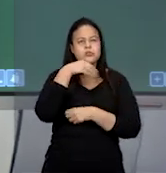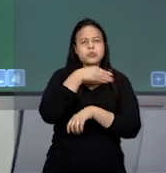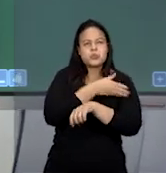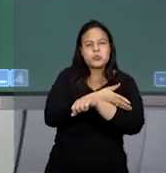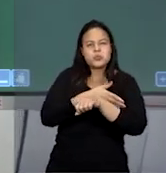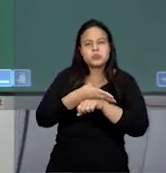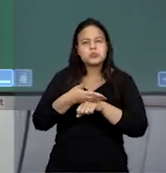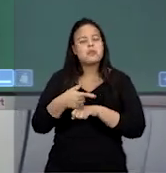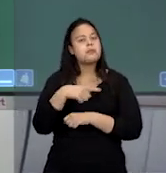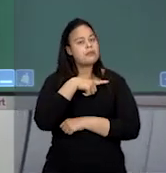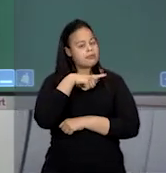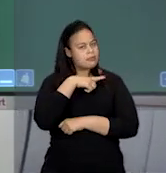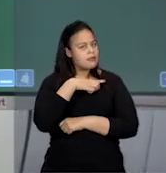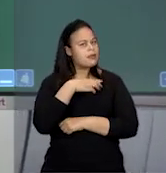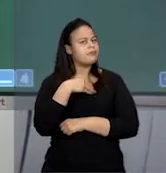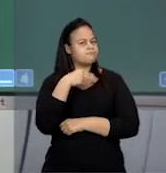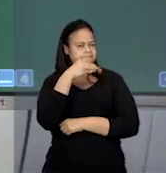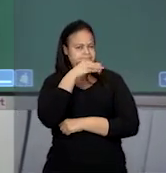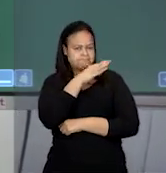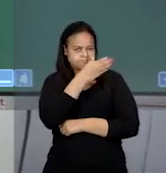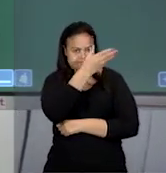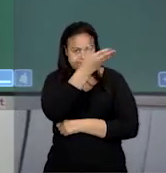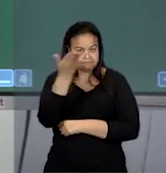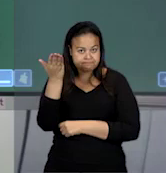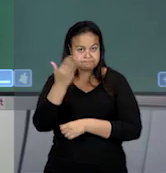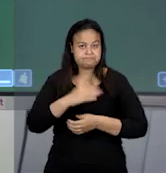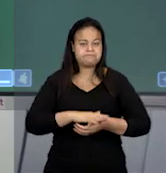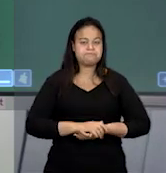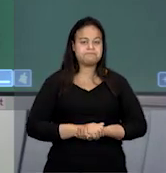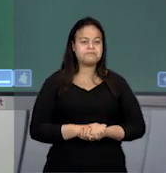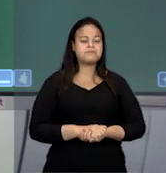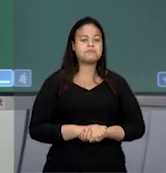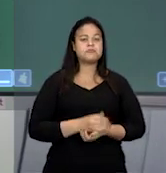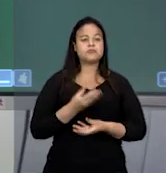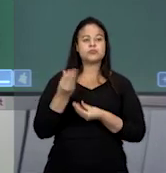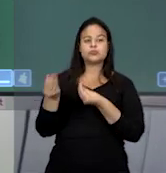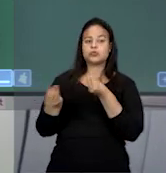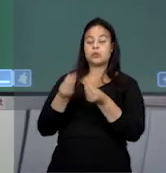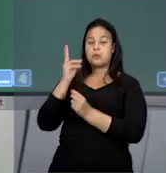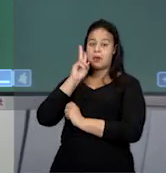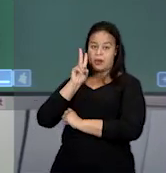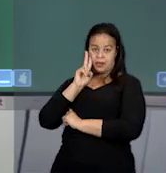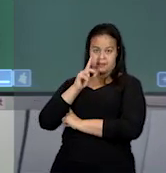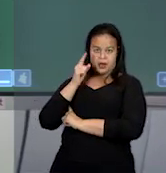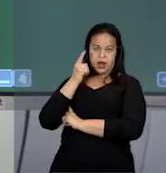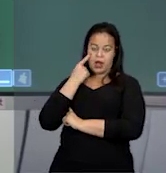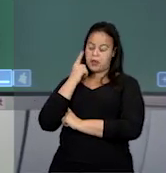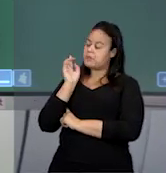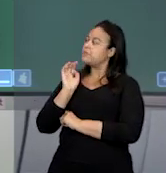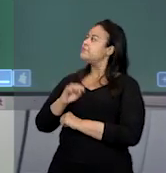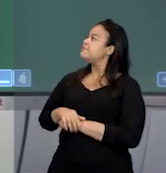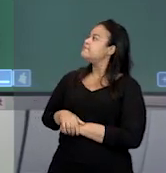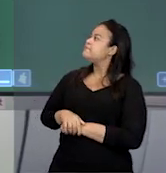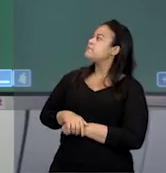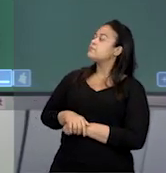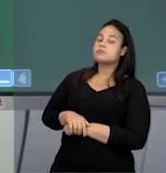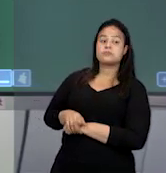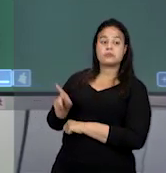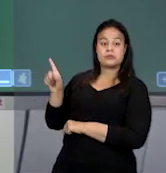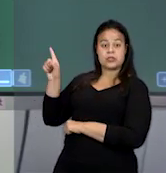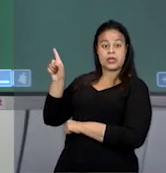fazer. Então, como que vai ficar aqui? Ó, só para relembrar, coloco aqui, então, os gametas, aqui,